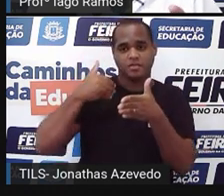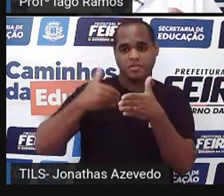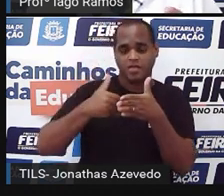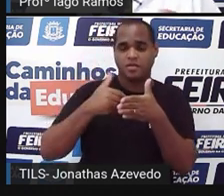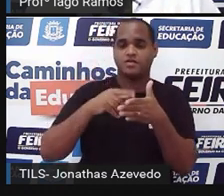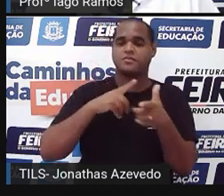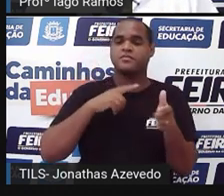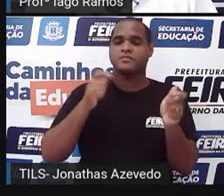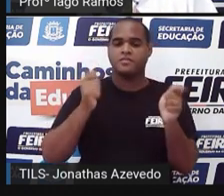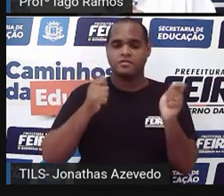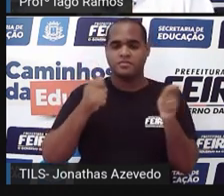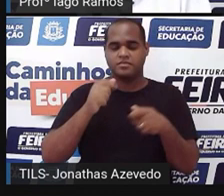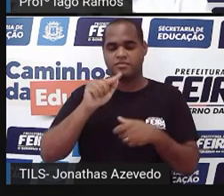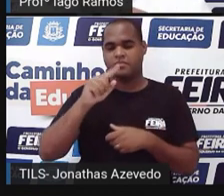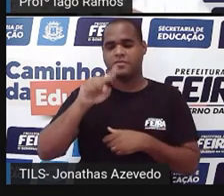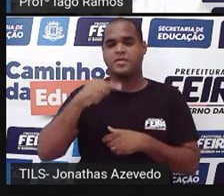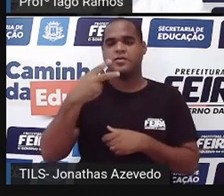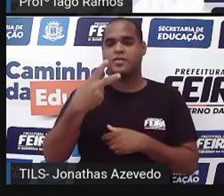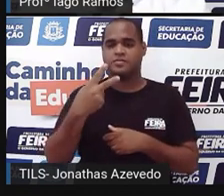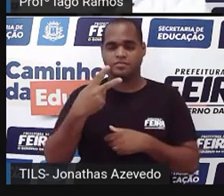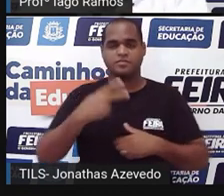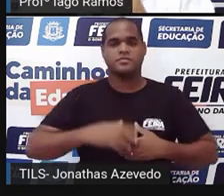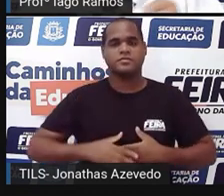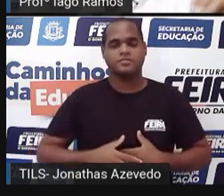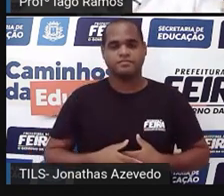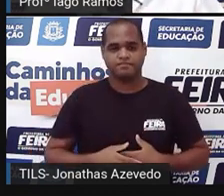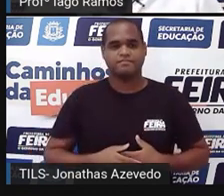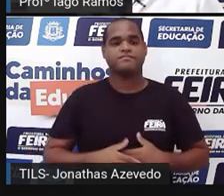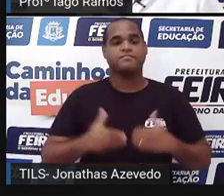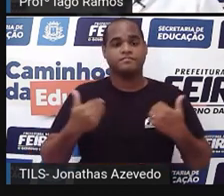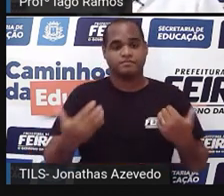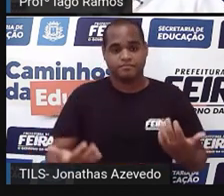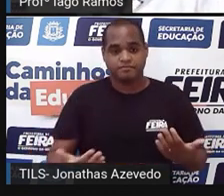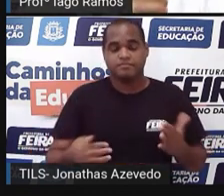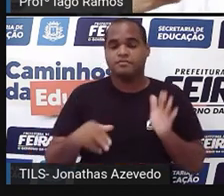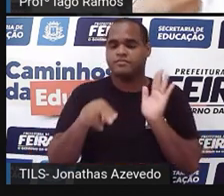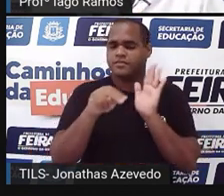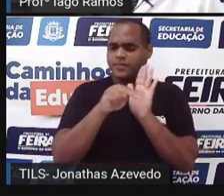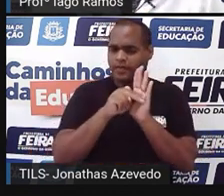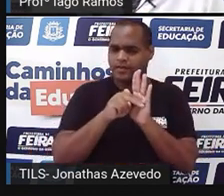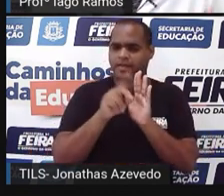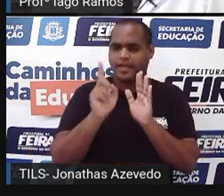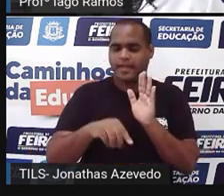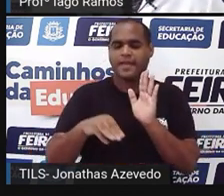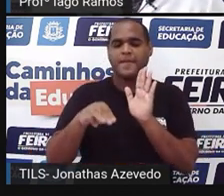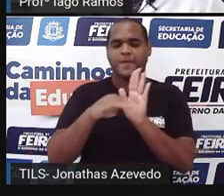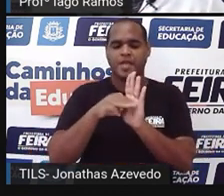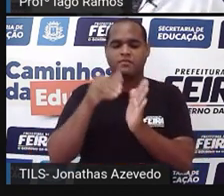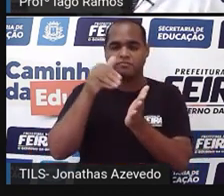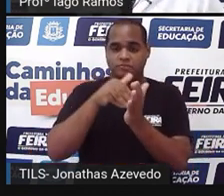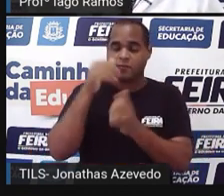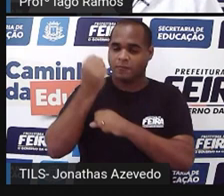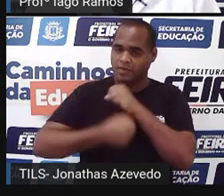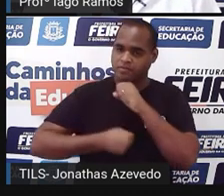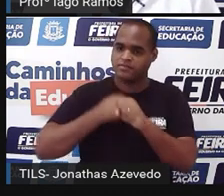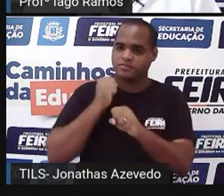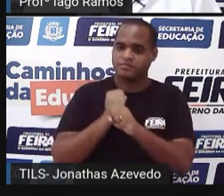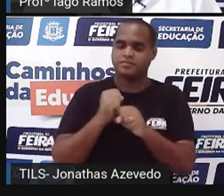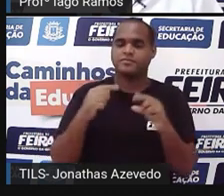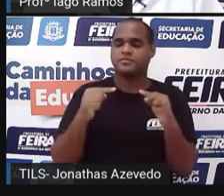né de 7,2 então a nota que é a média do final do ano